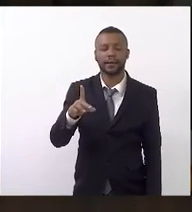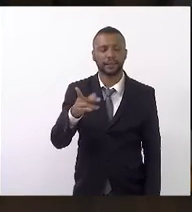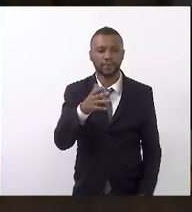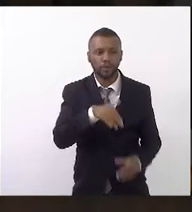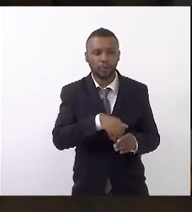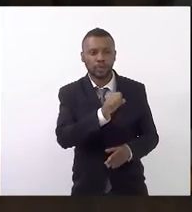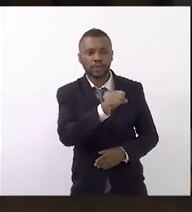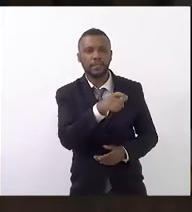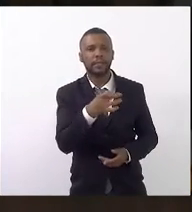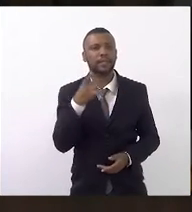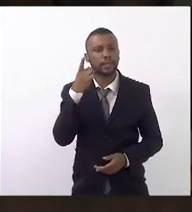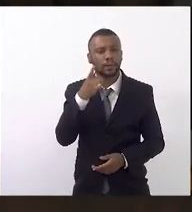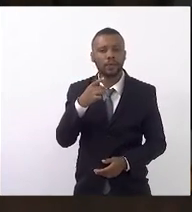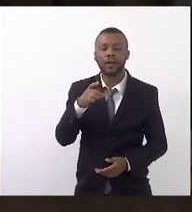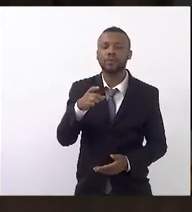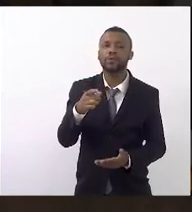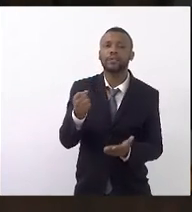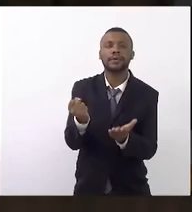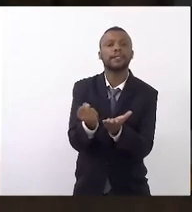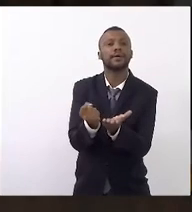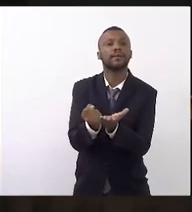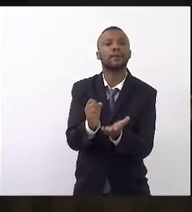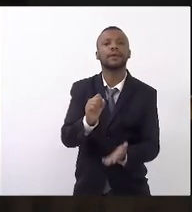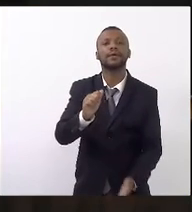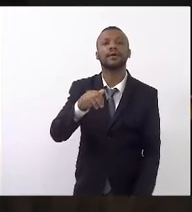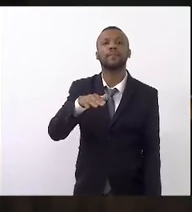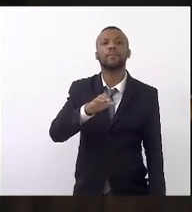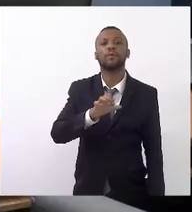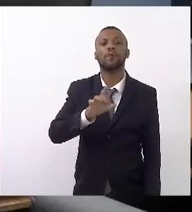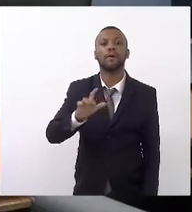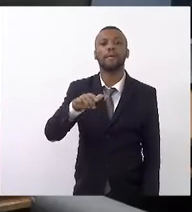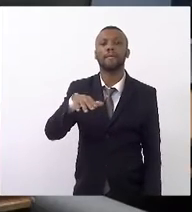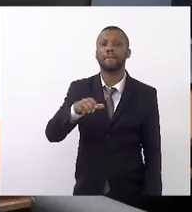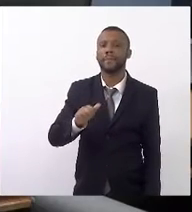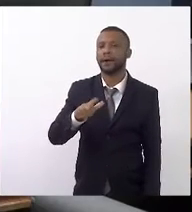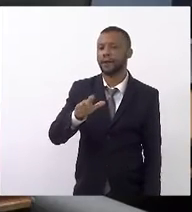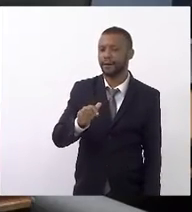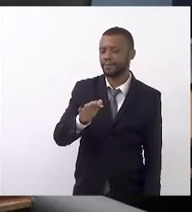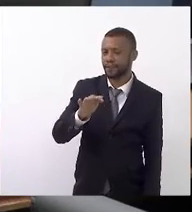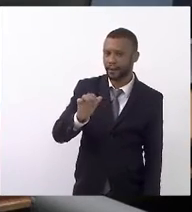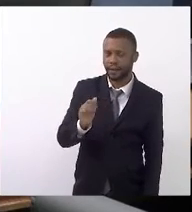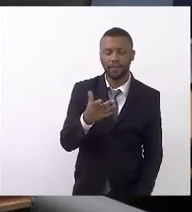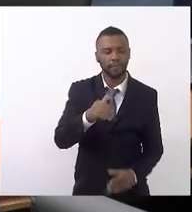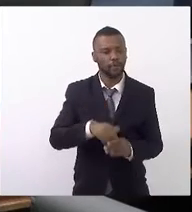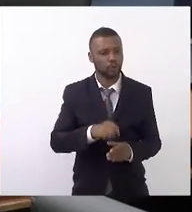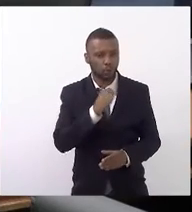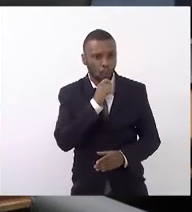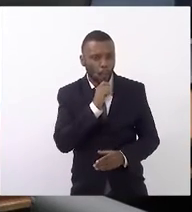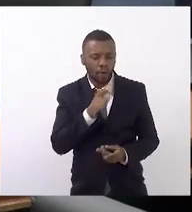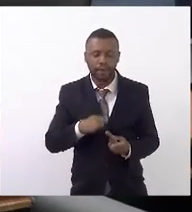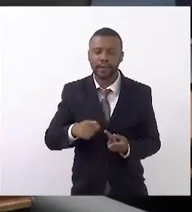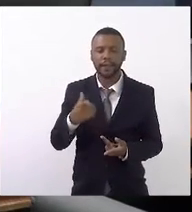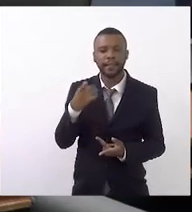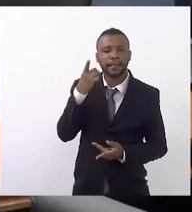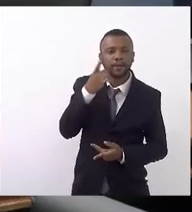Deputado Samuel Malafaia. Não votou. Deputada Tia Ju. Vota